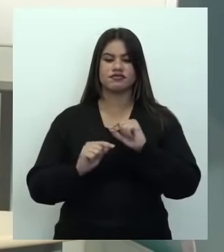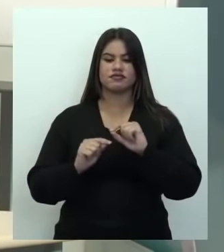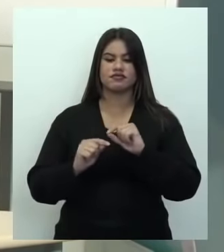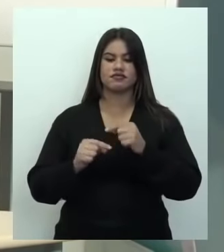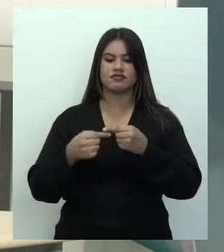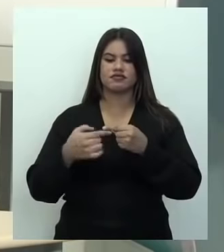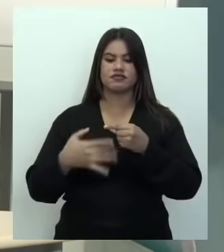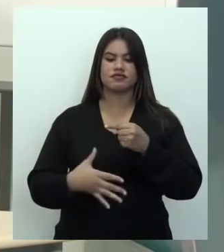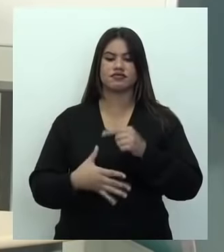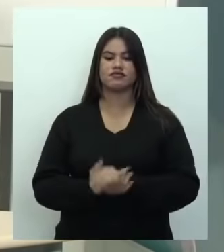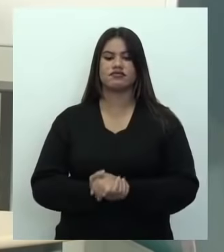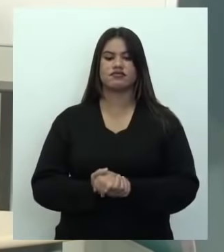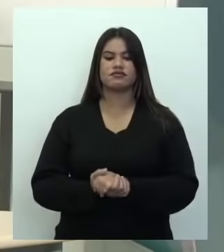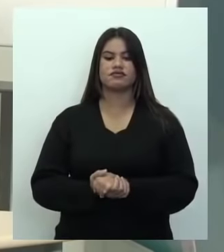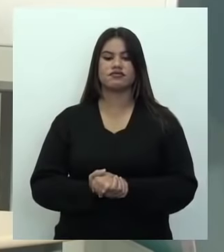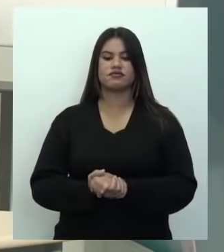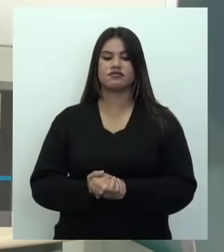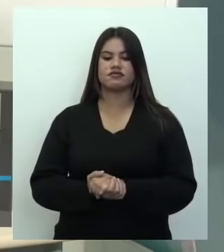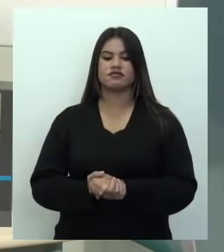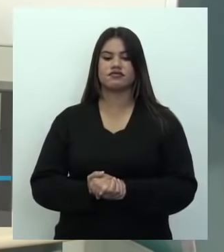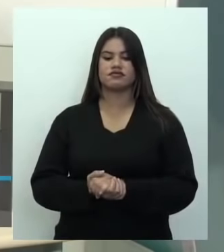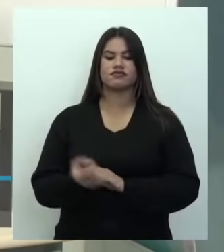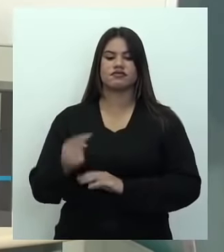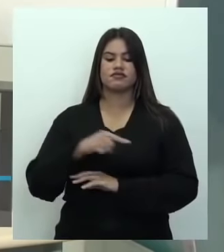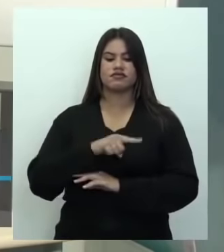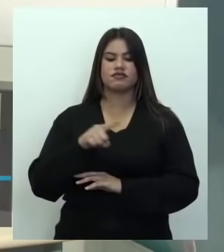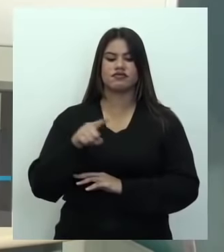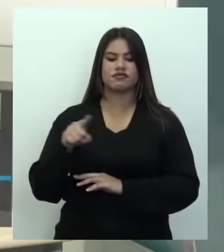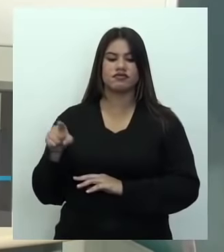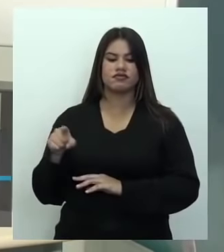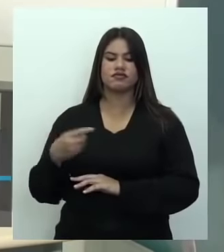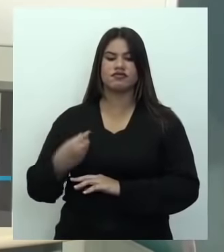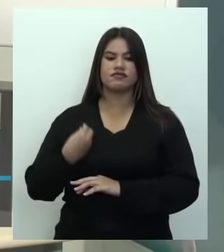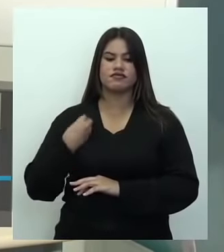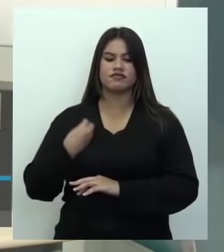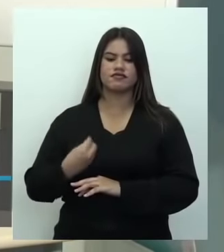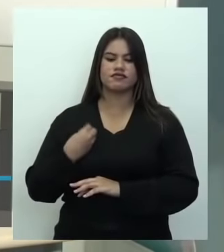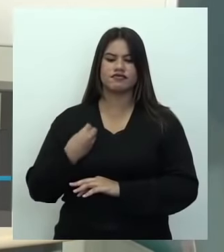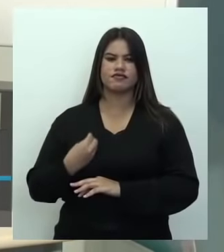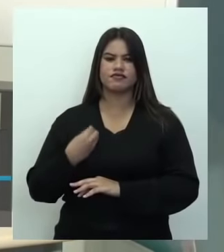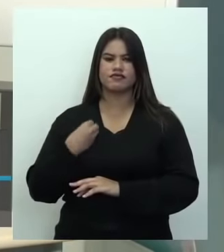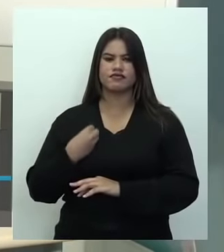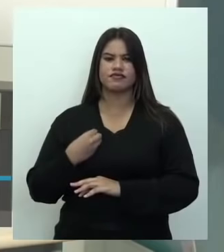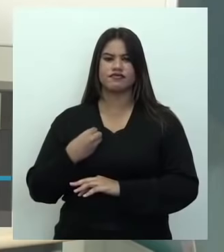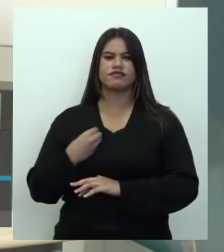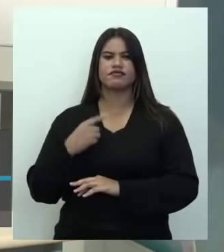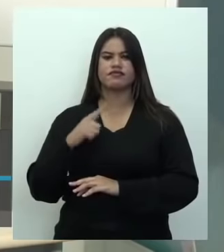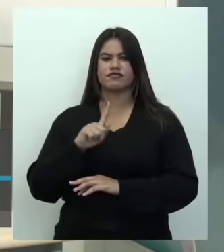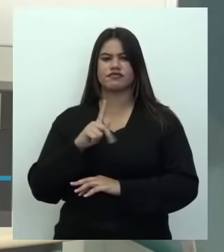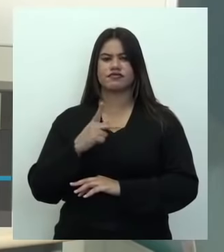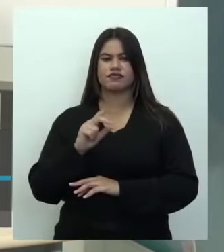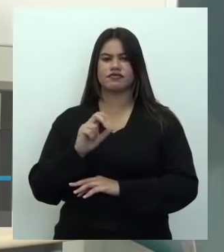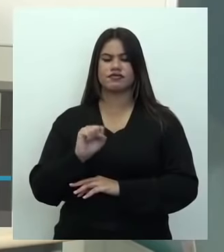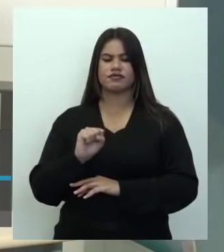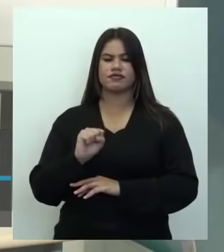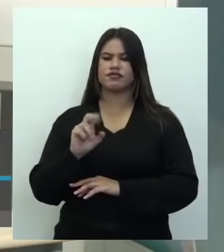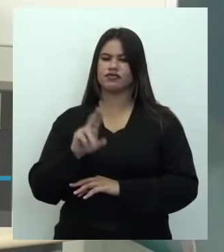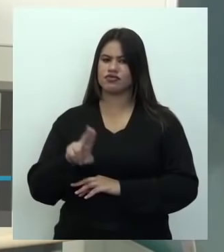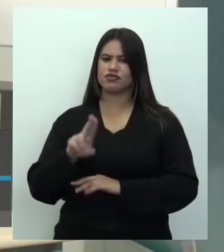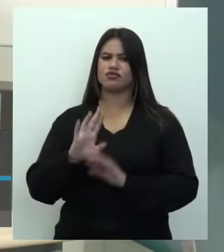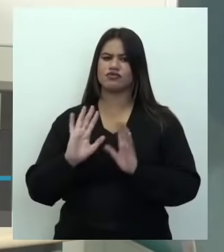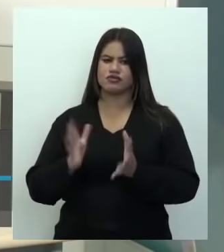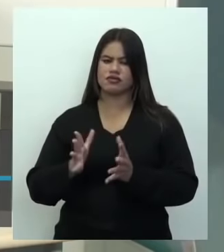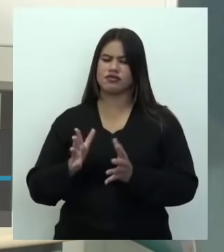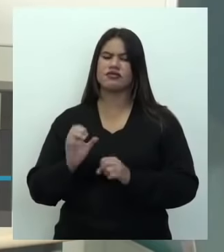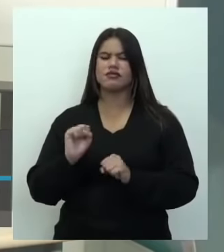a seguinte: vocês, em algum momento da vida de vocês, vocês já utilizaram o GPS? Seja no celular ou seja no